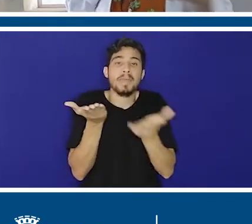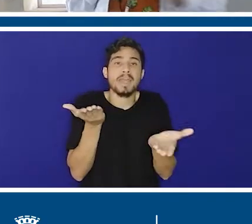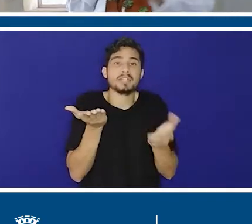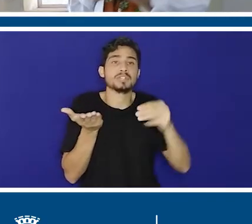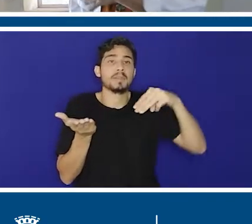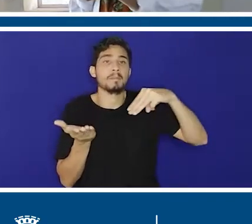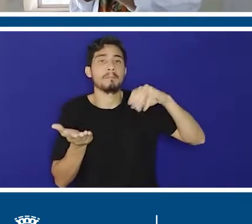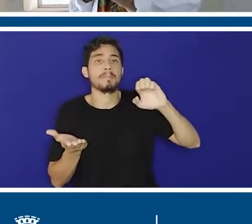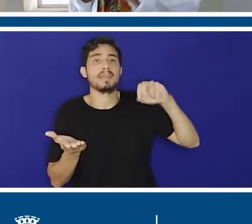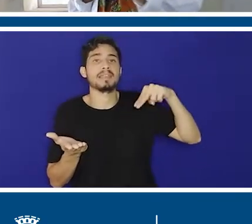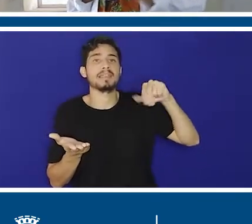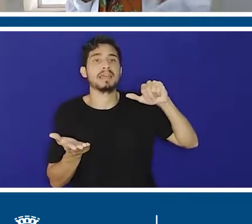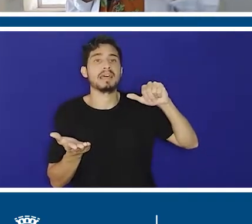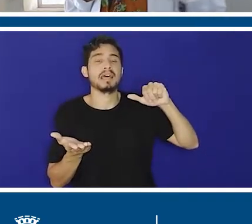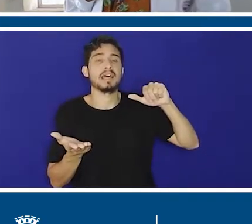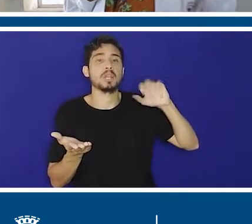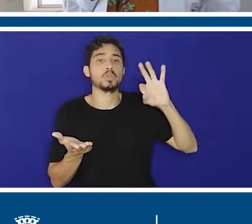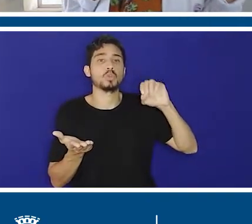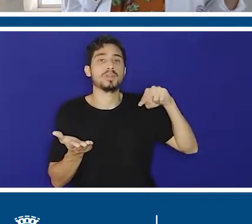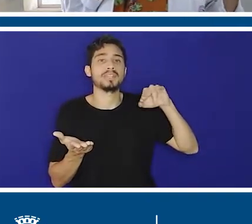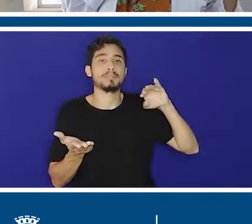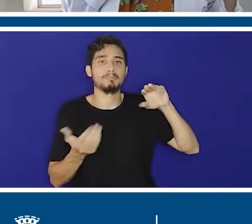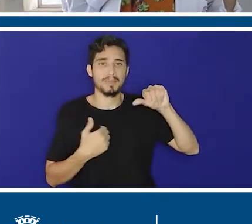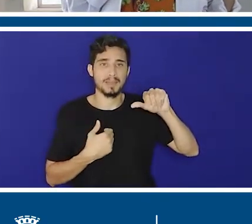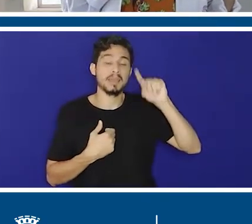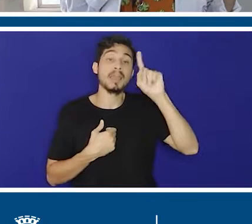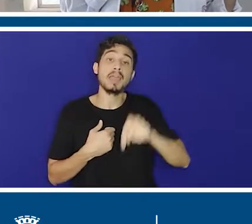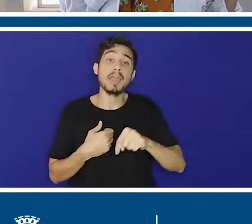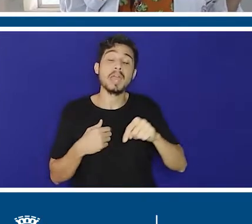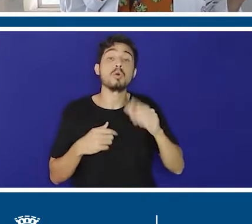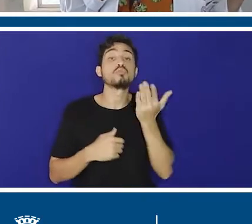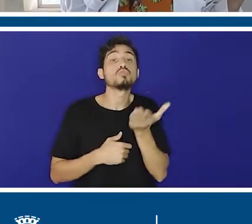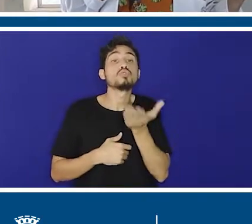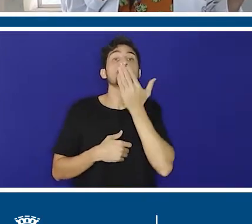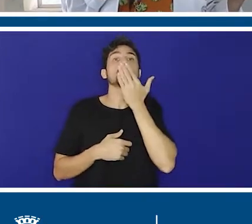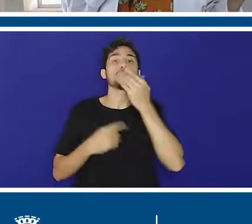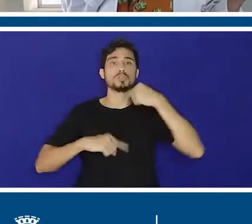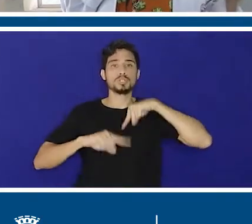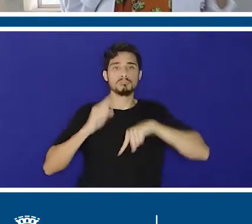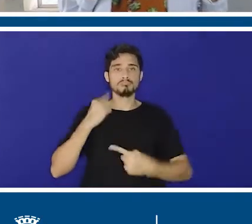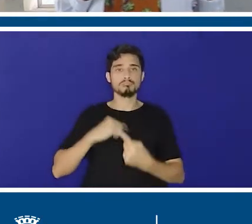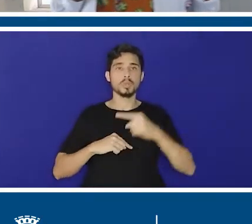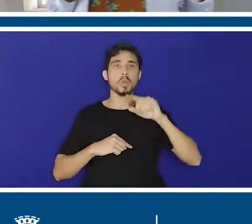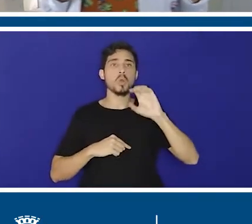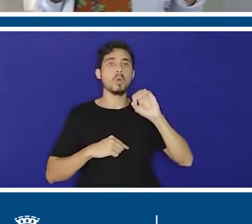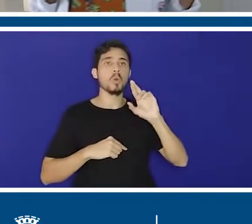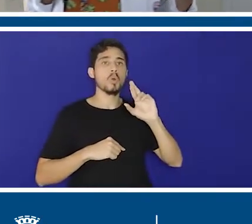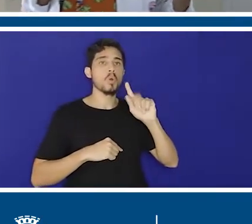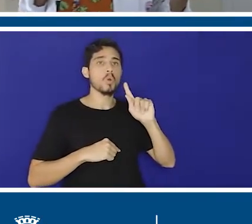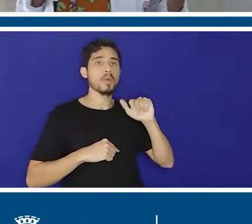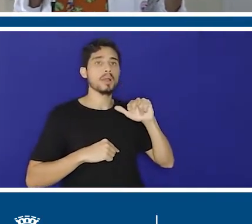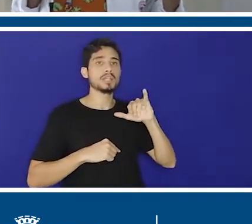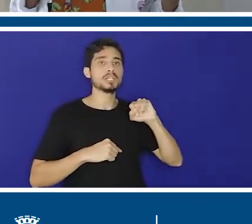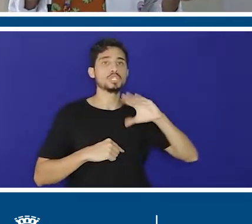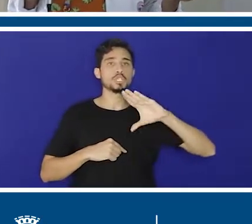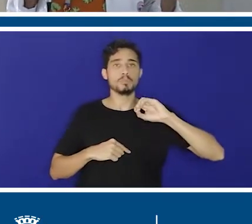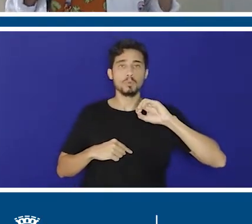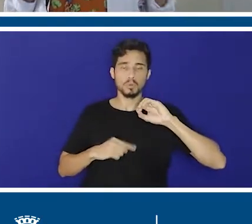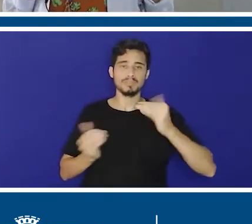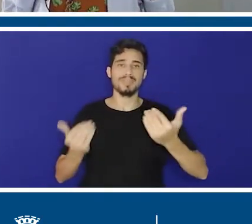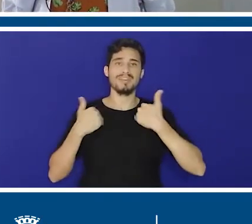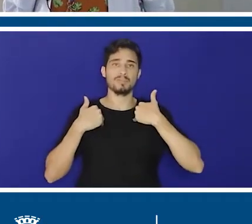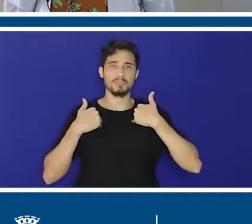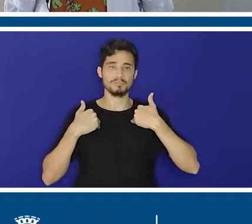usada para muitas crianças com autismo que têm problemas de sono. Mas às vezes a melatonina não